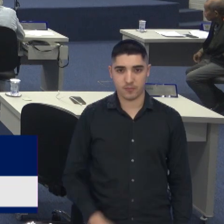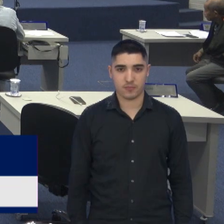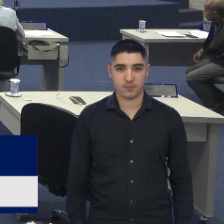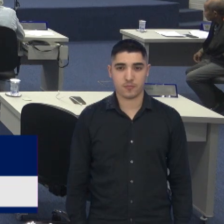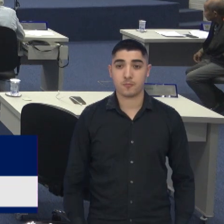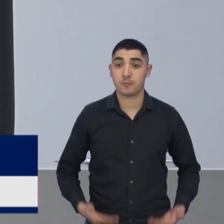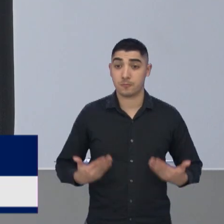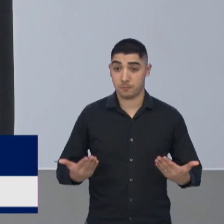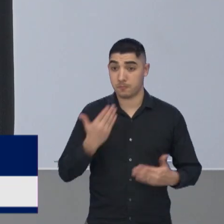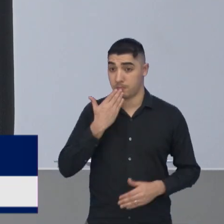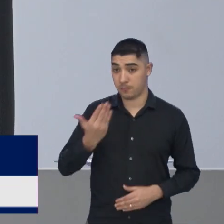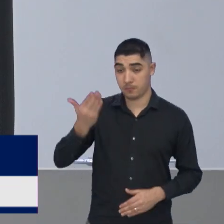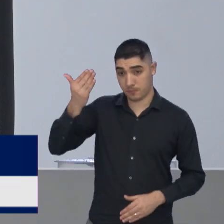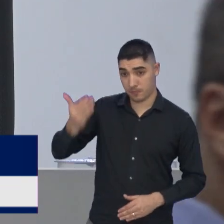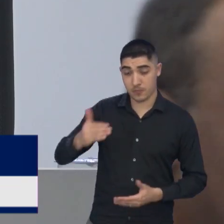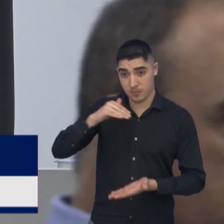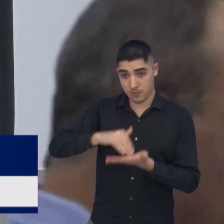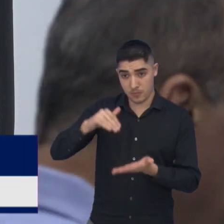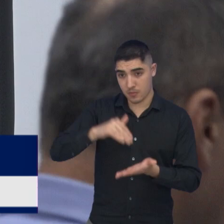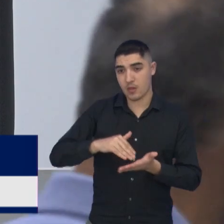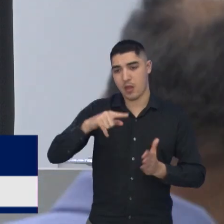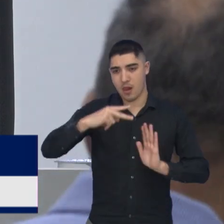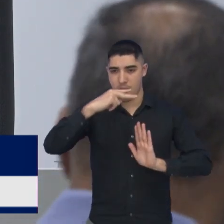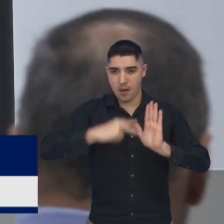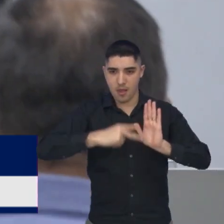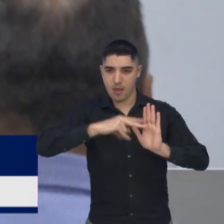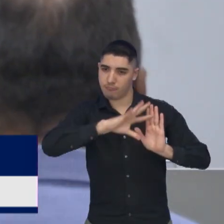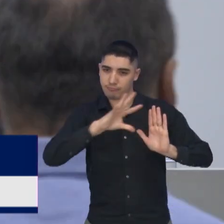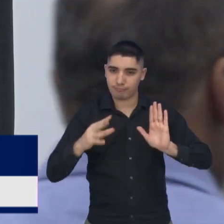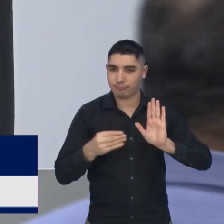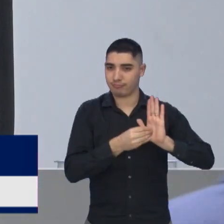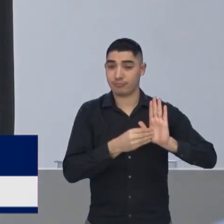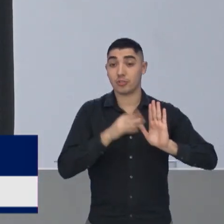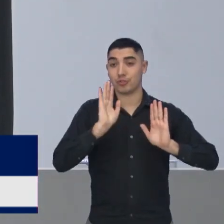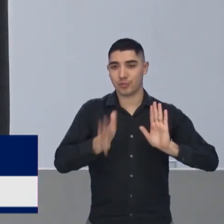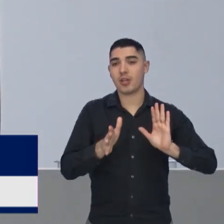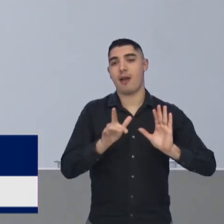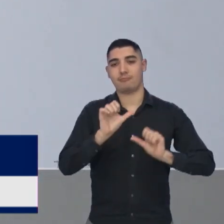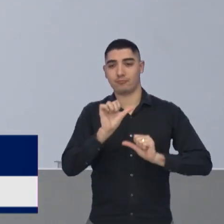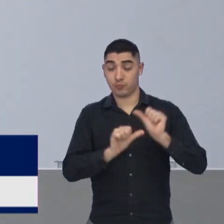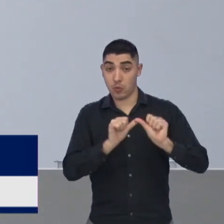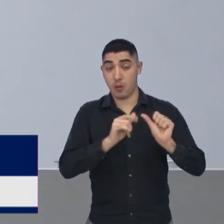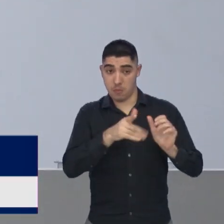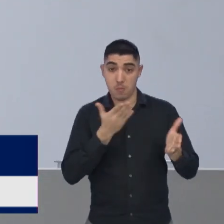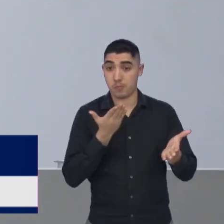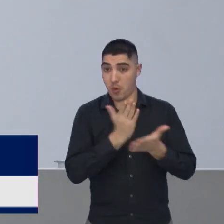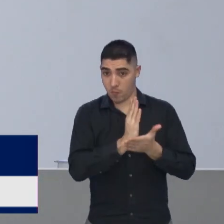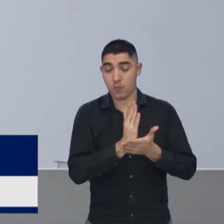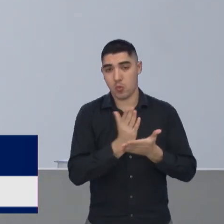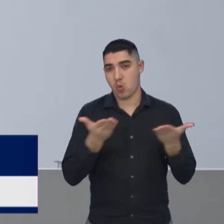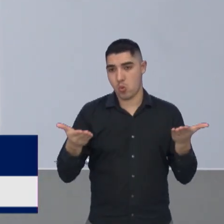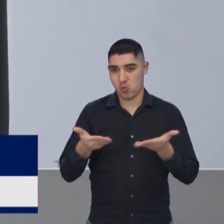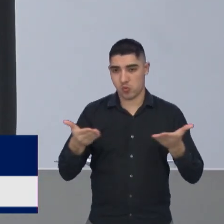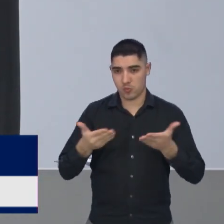Solicito ao primeiro secretário que faça a leitura das inclusões que tiveram suas tramitações aprovadas no dia de